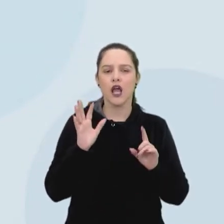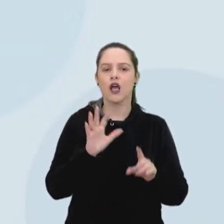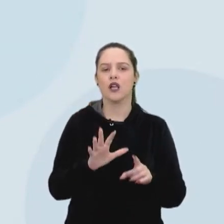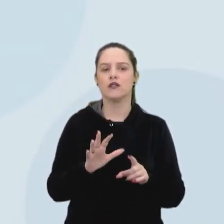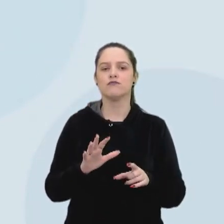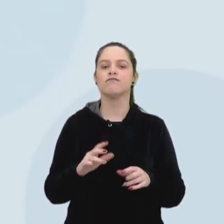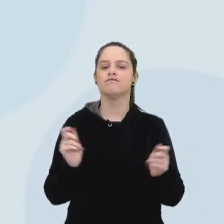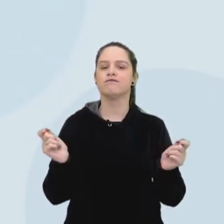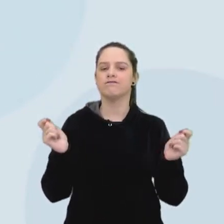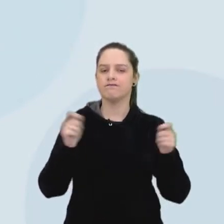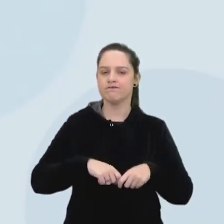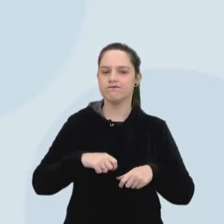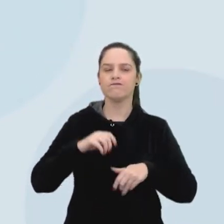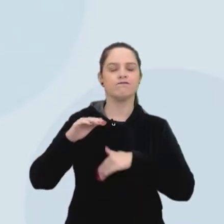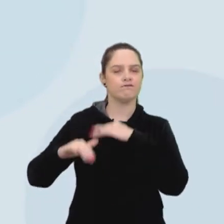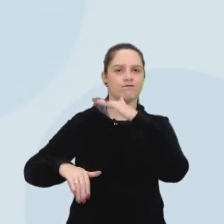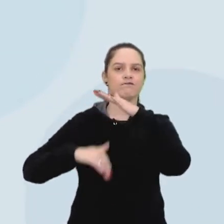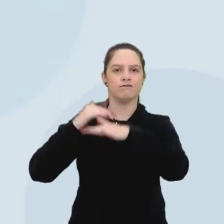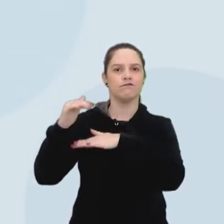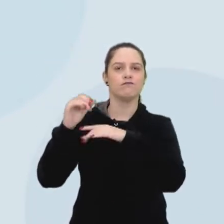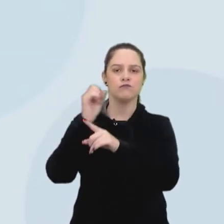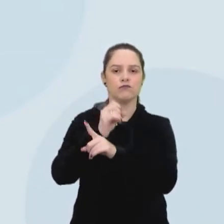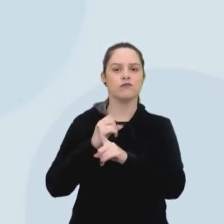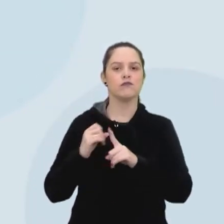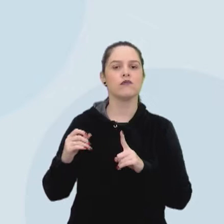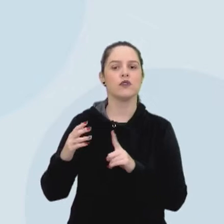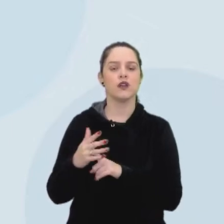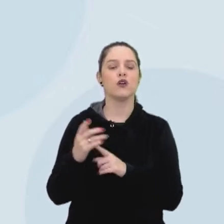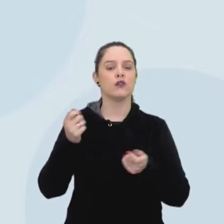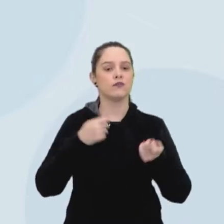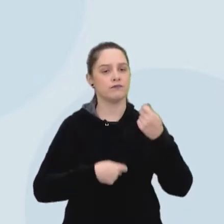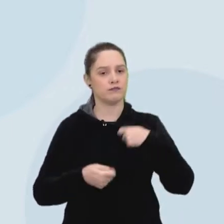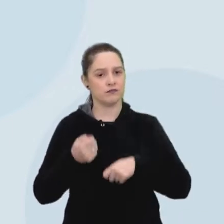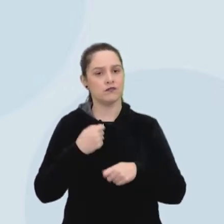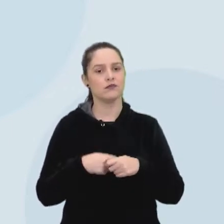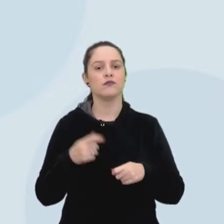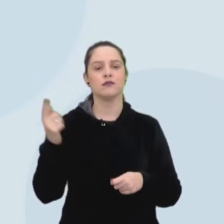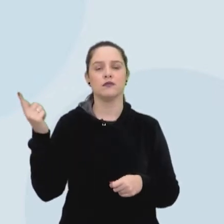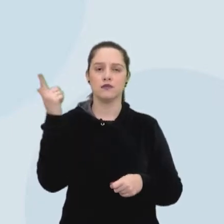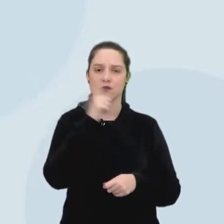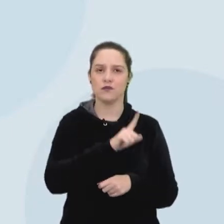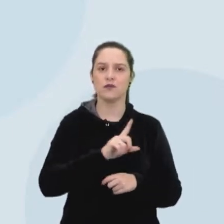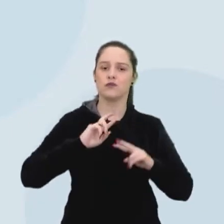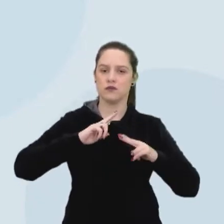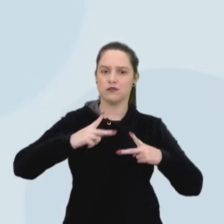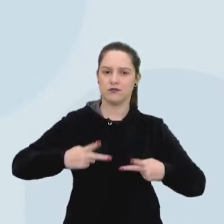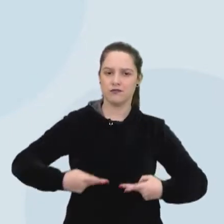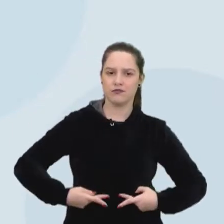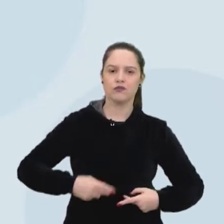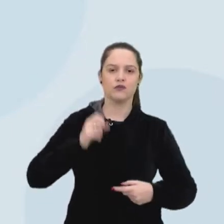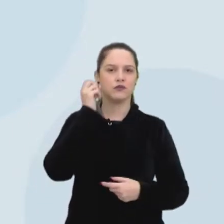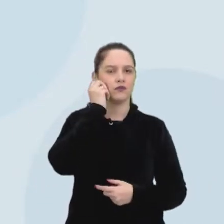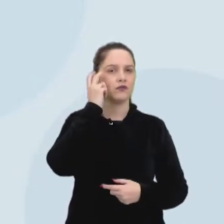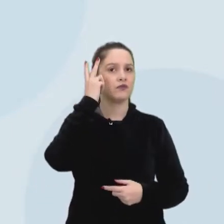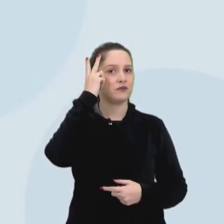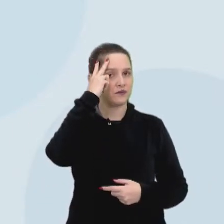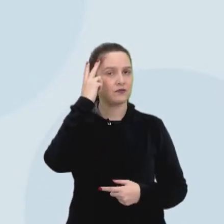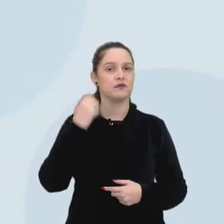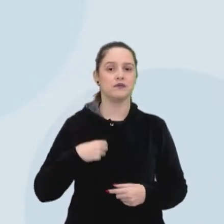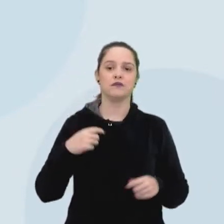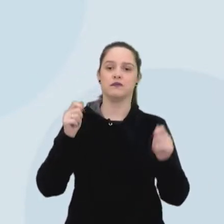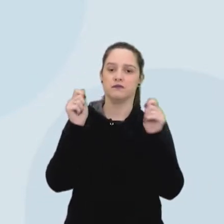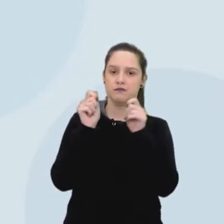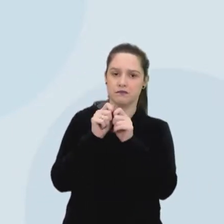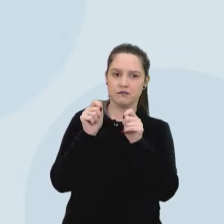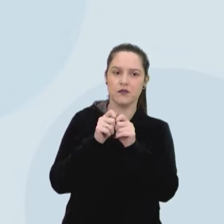nível satisfatório de desenvolvimento social e econômico e de realização humana e cultural,